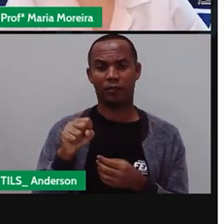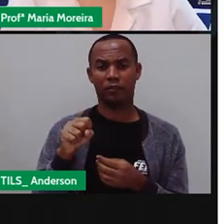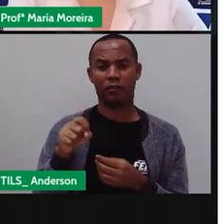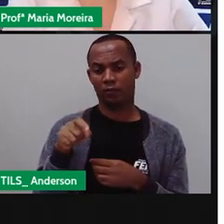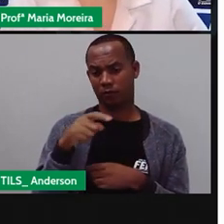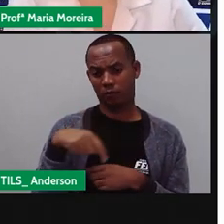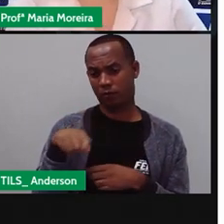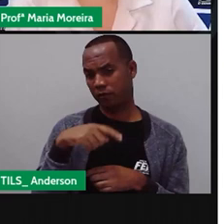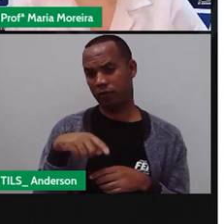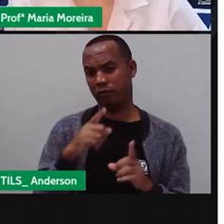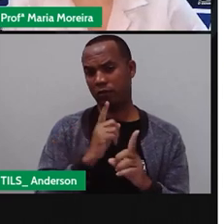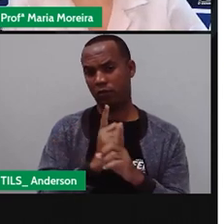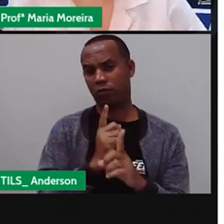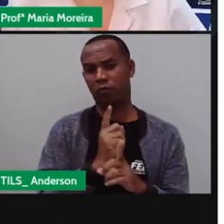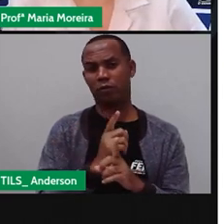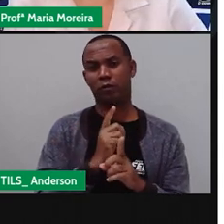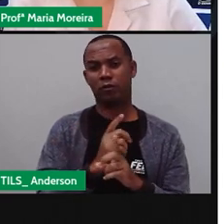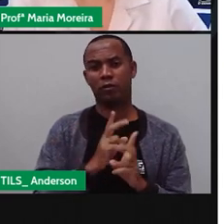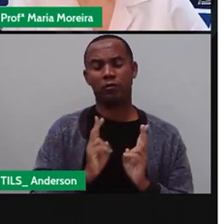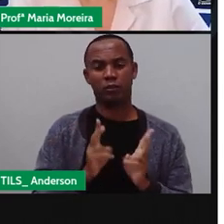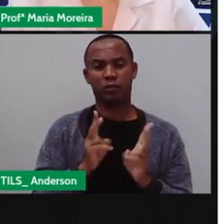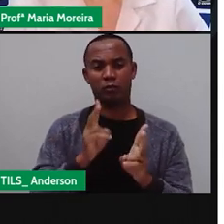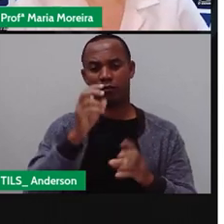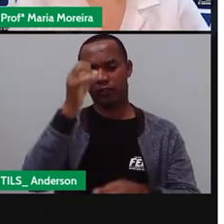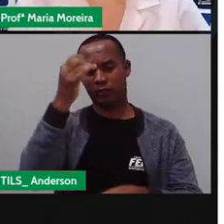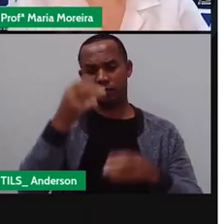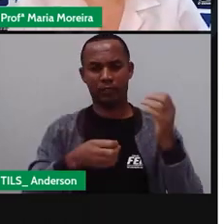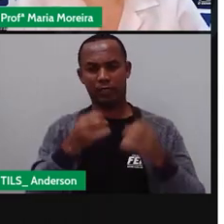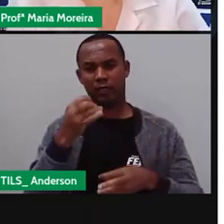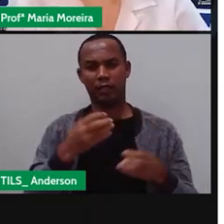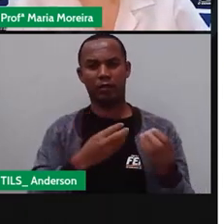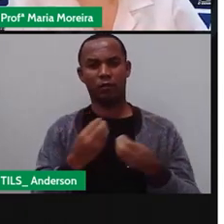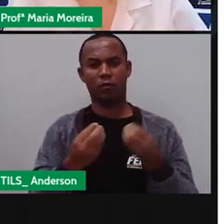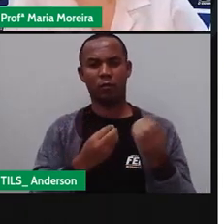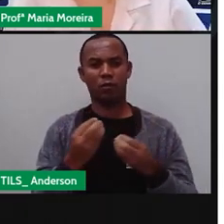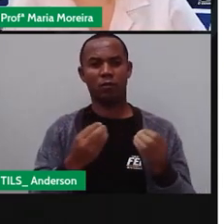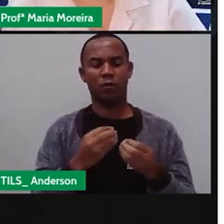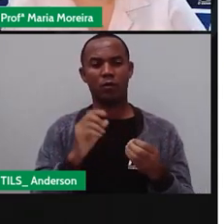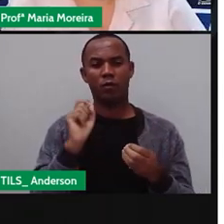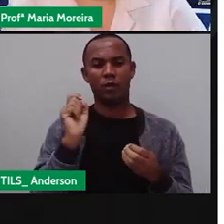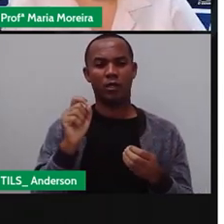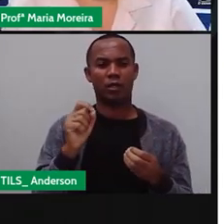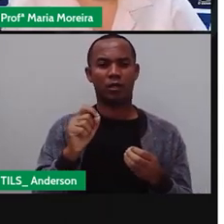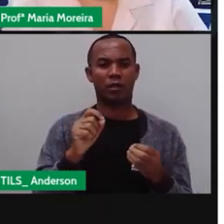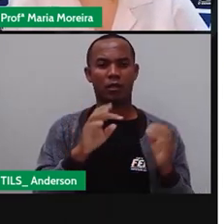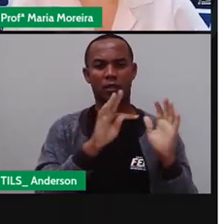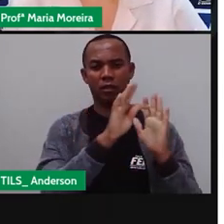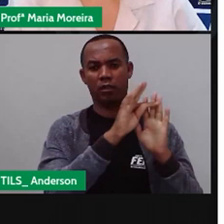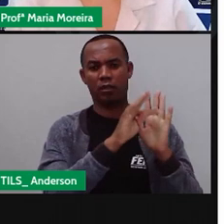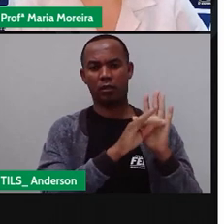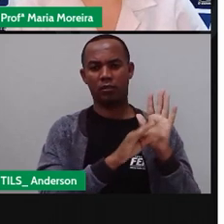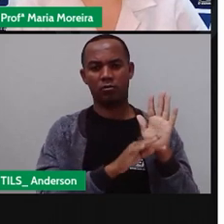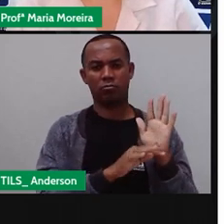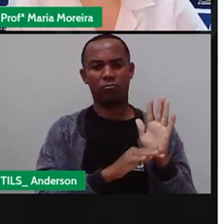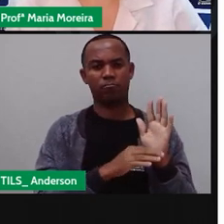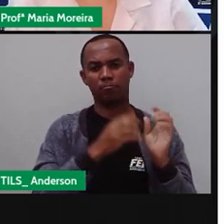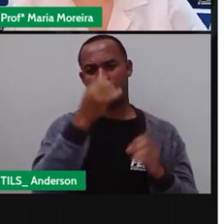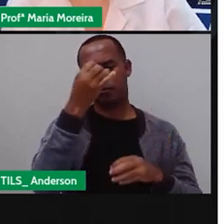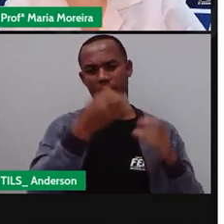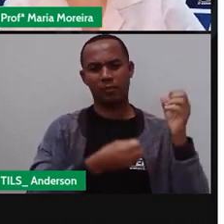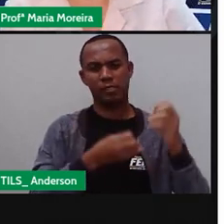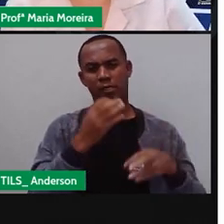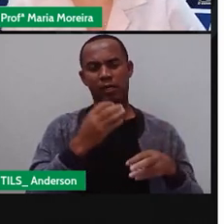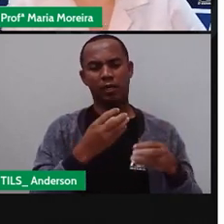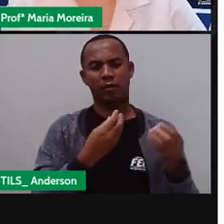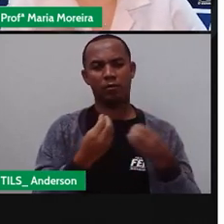encontro, continuaremos a falar um pouco mais sobre os elementos que constituem esse tipo de texto. Desta vez, né,